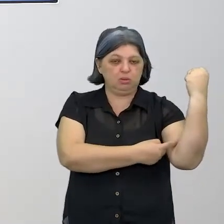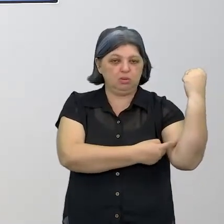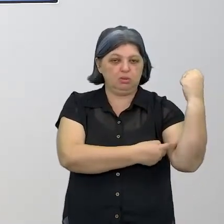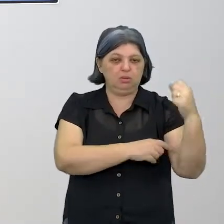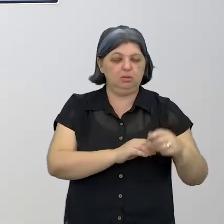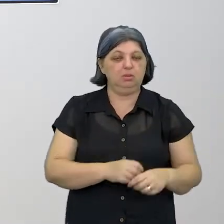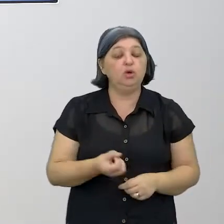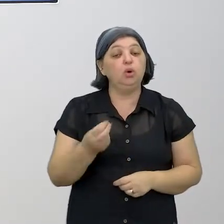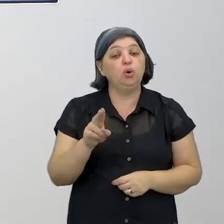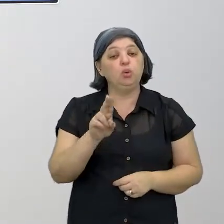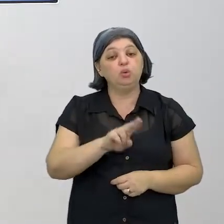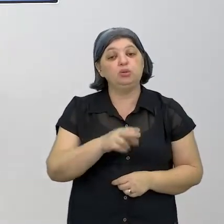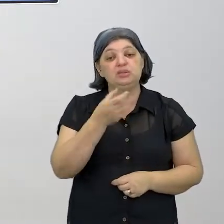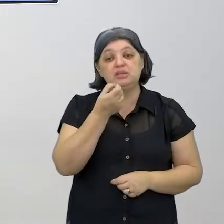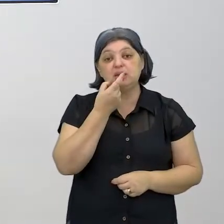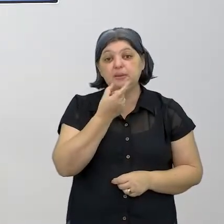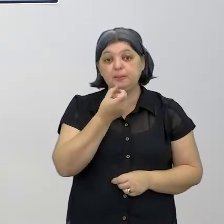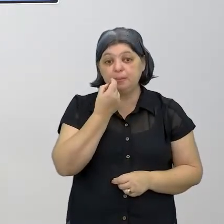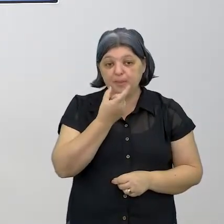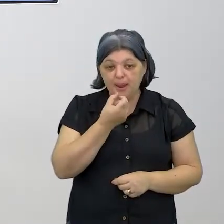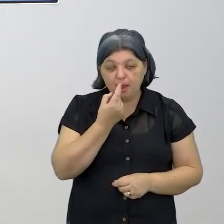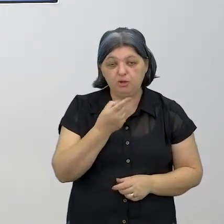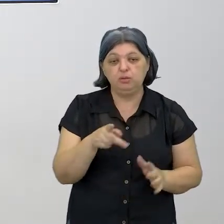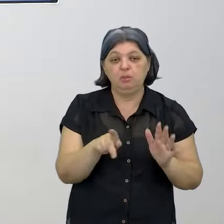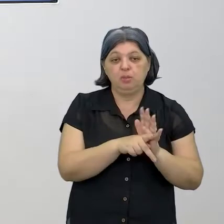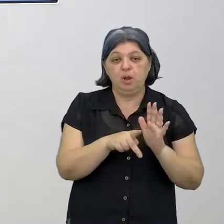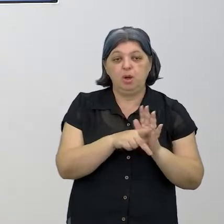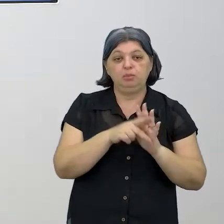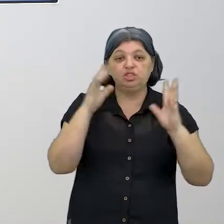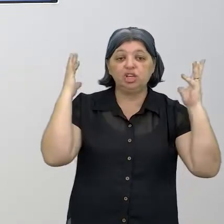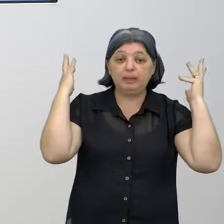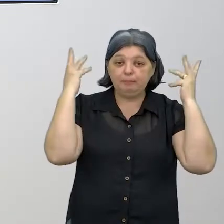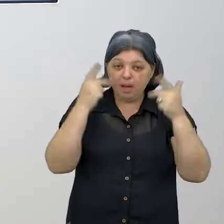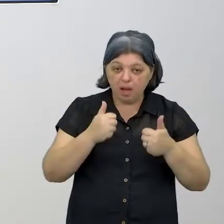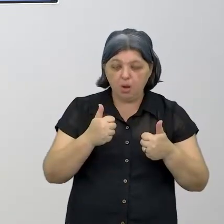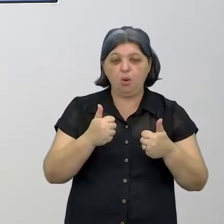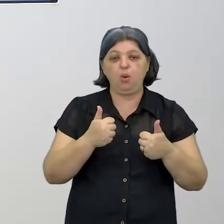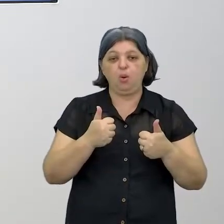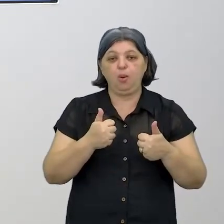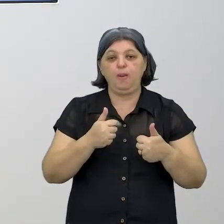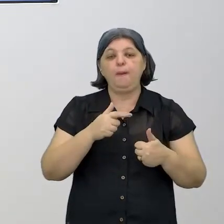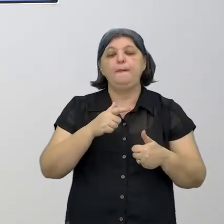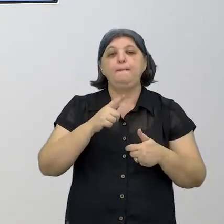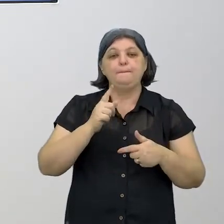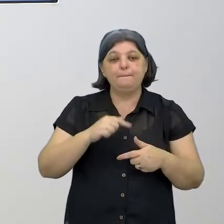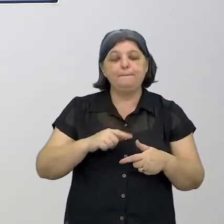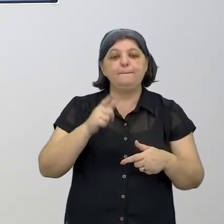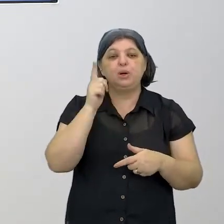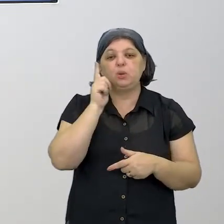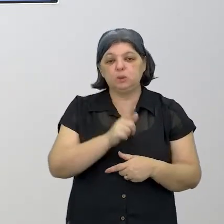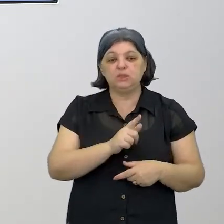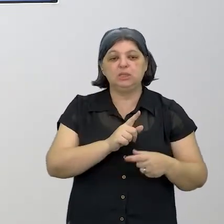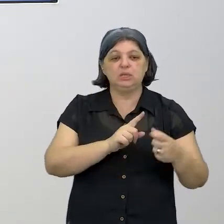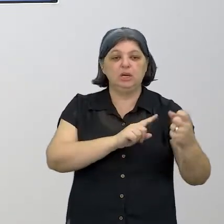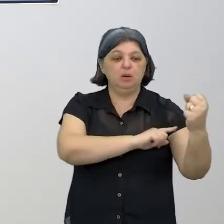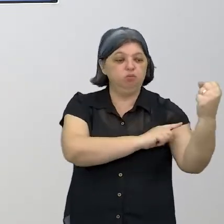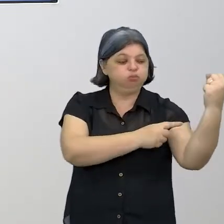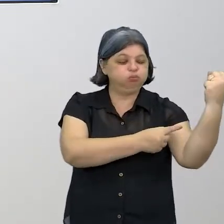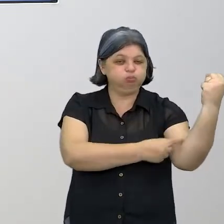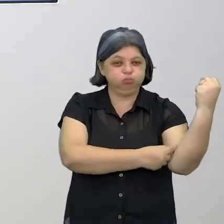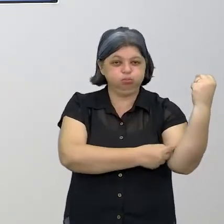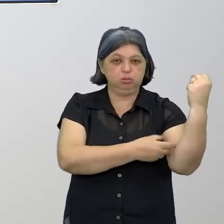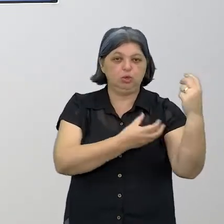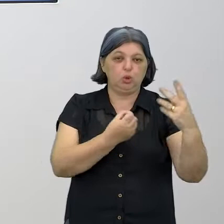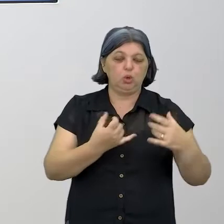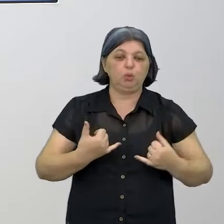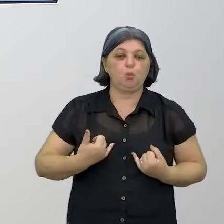exemplo, utilizar remédios veterinários para poder ficar grande. Ou para diminuir a questão